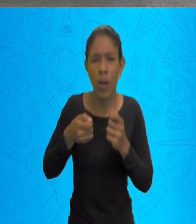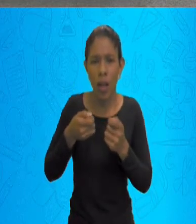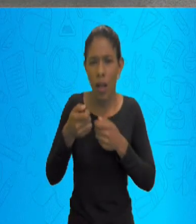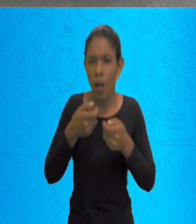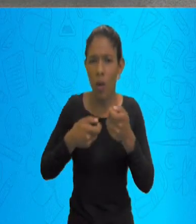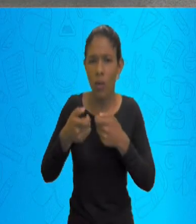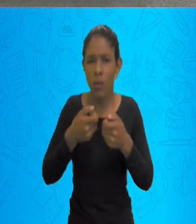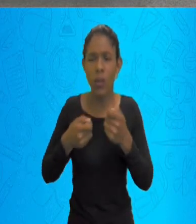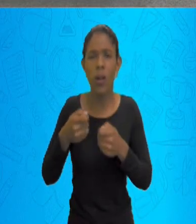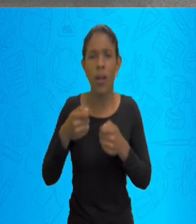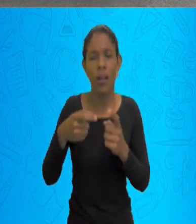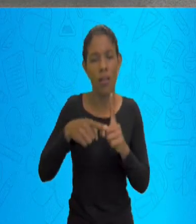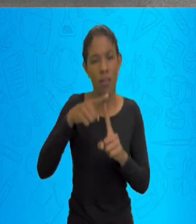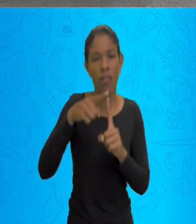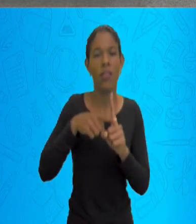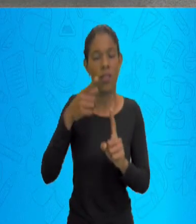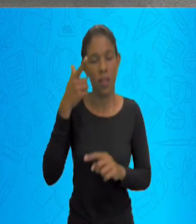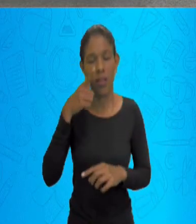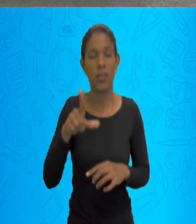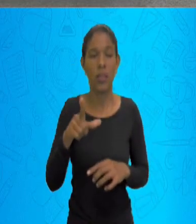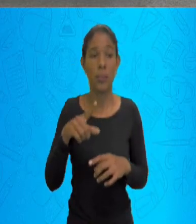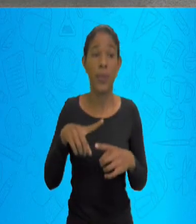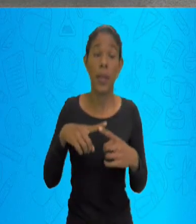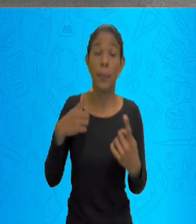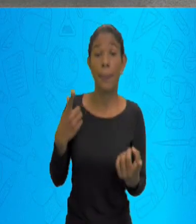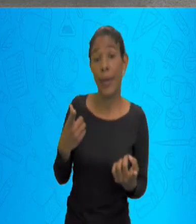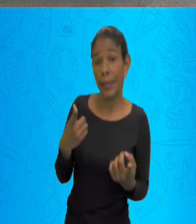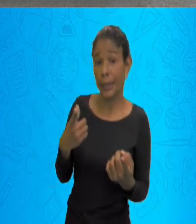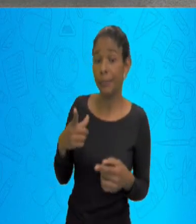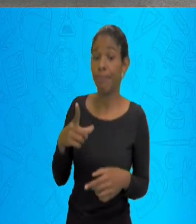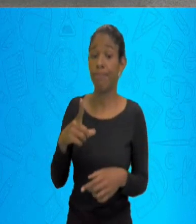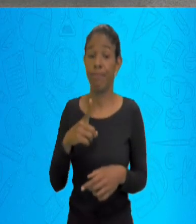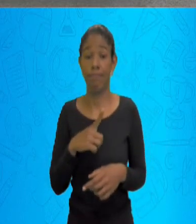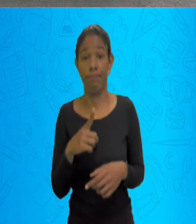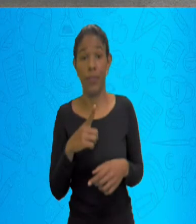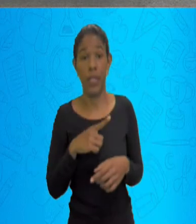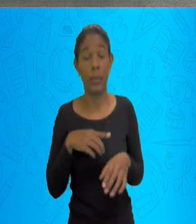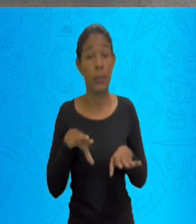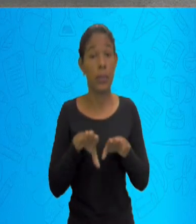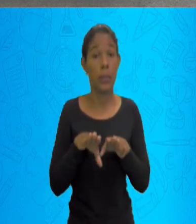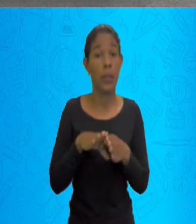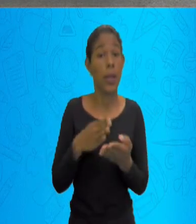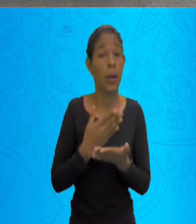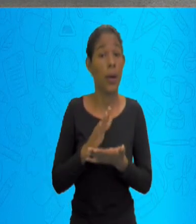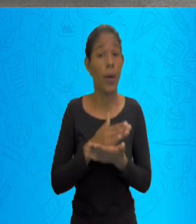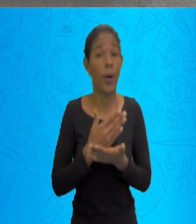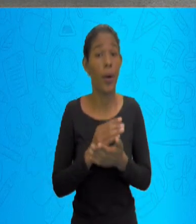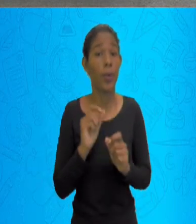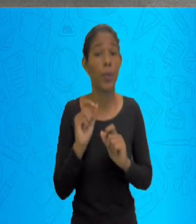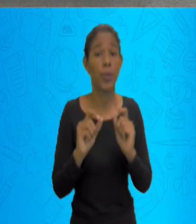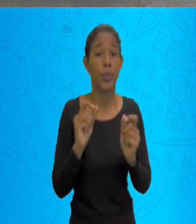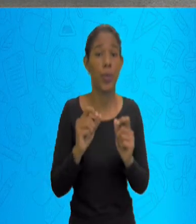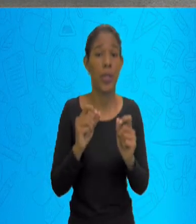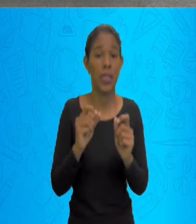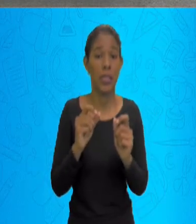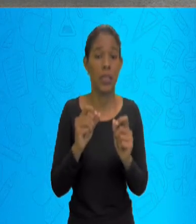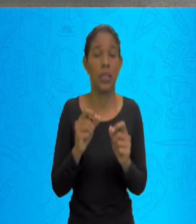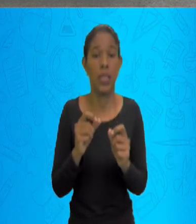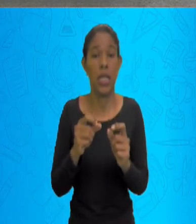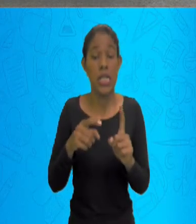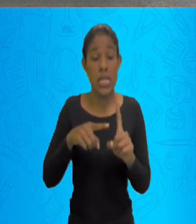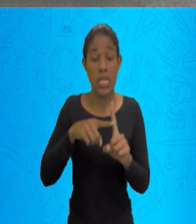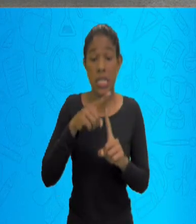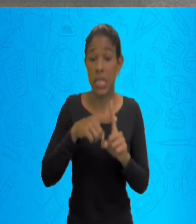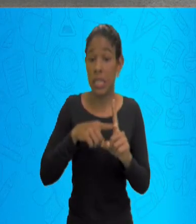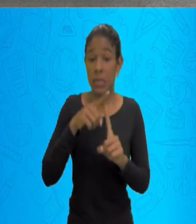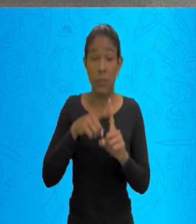em contrapartida, nós temos alguns que são ectotermos. Os ectotermos, eles não conseguem manter a